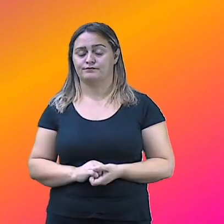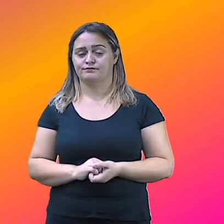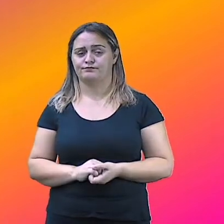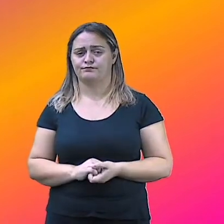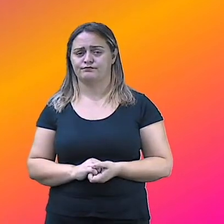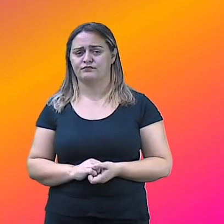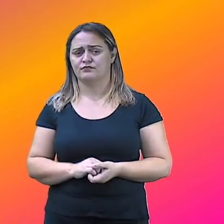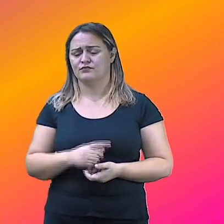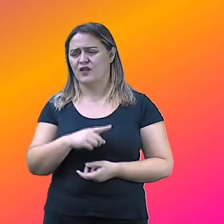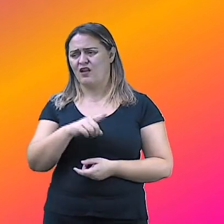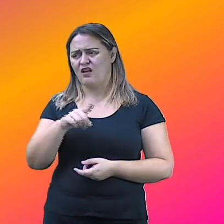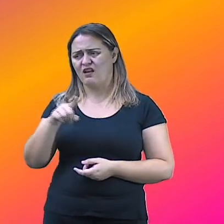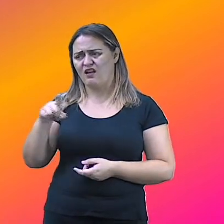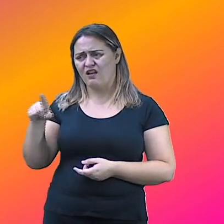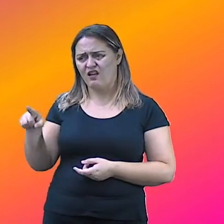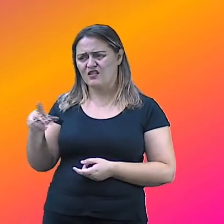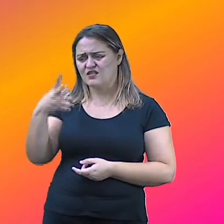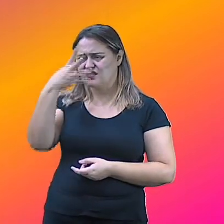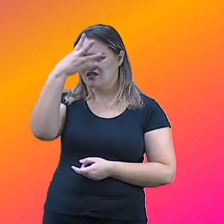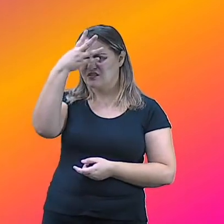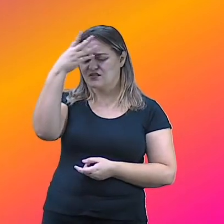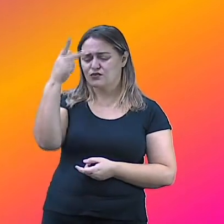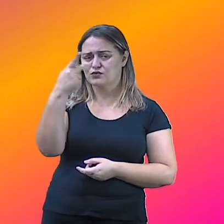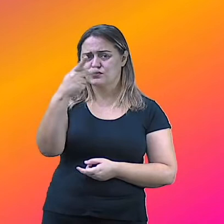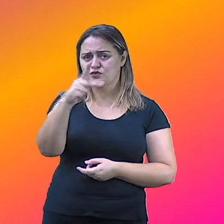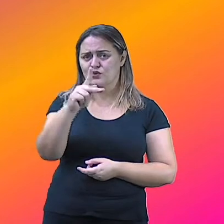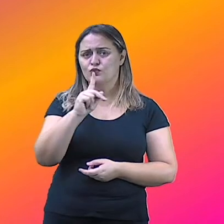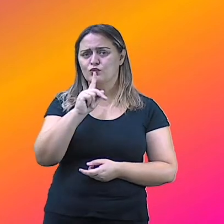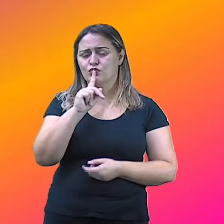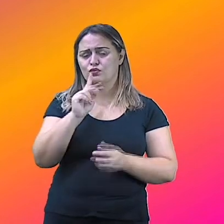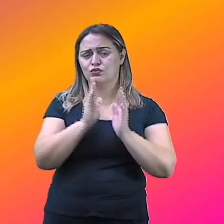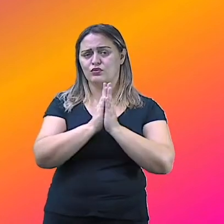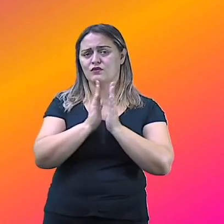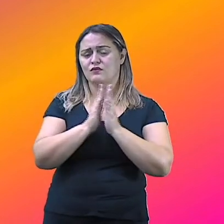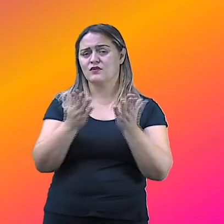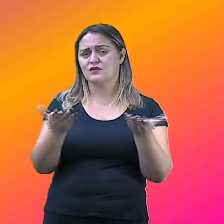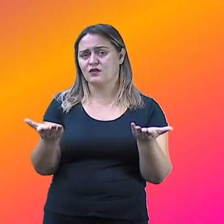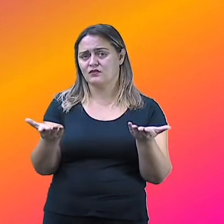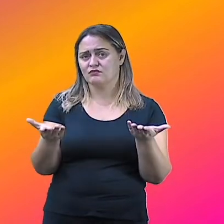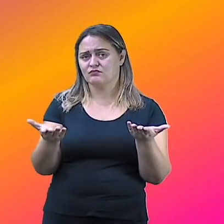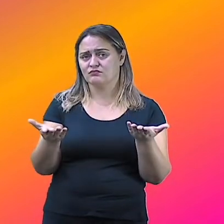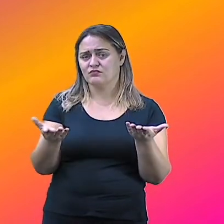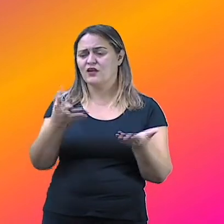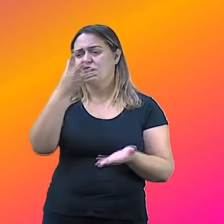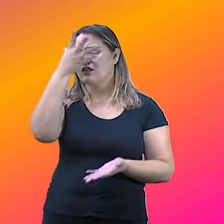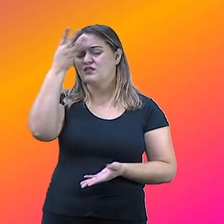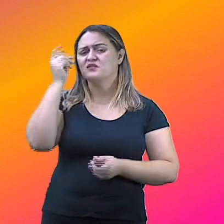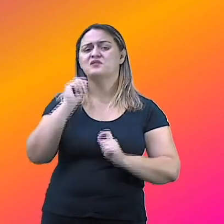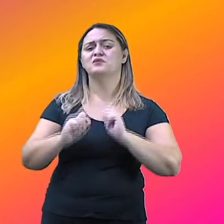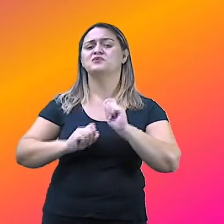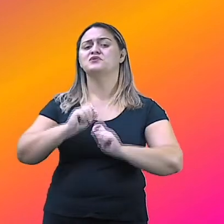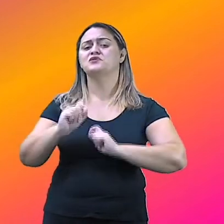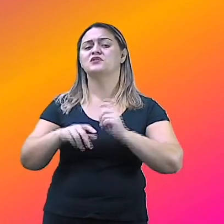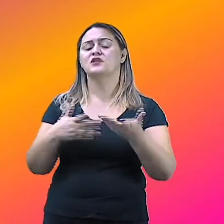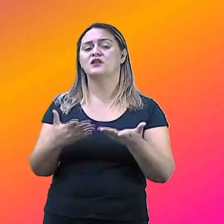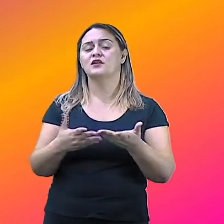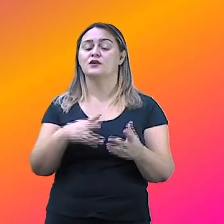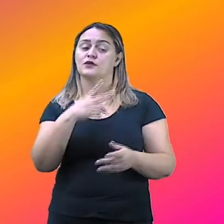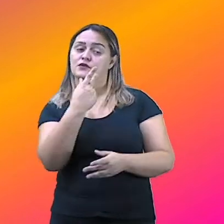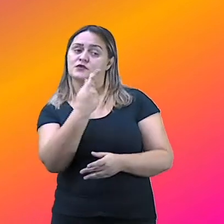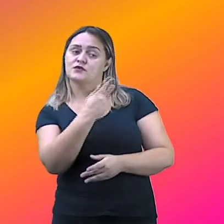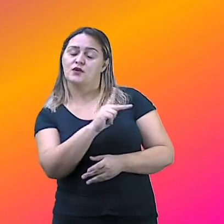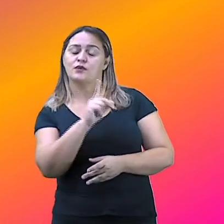aniversário. Eles se esqueceram de quê? Do seu aniversário. Então, do